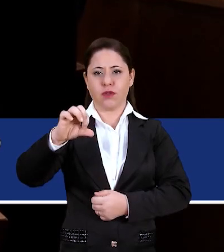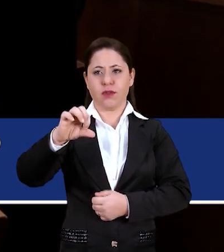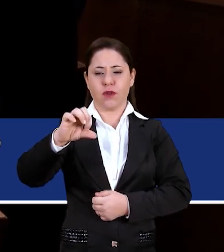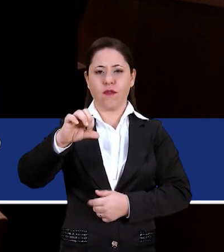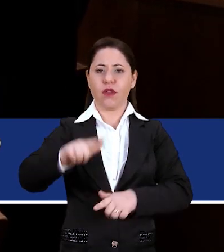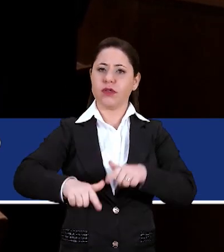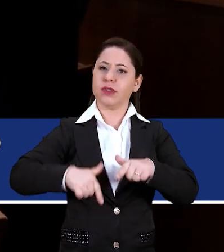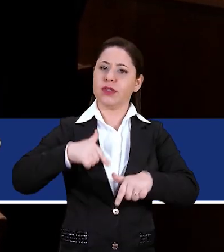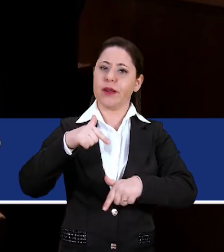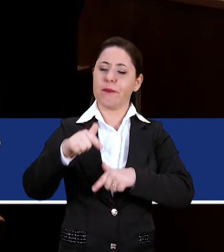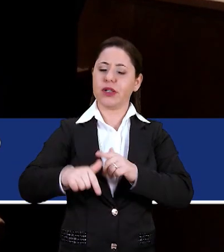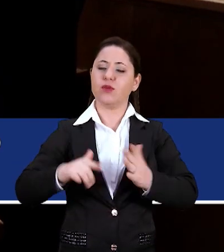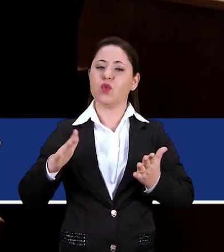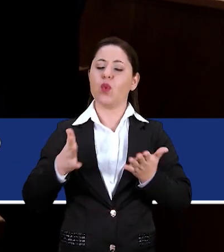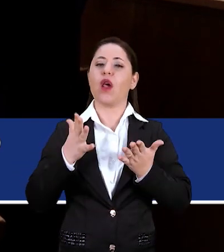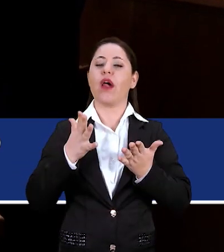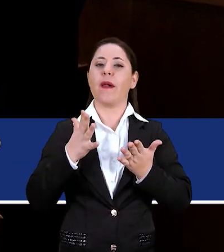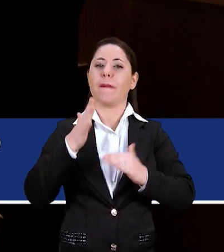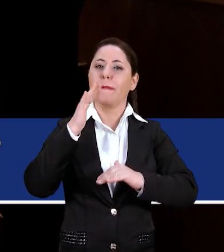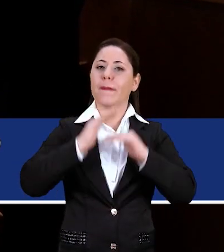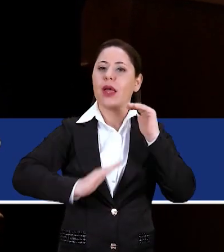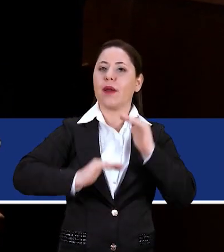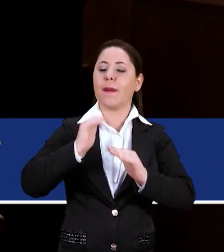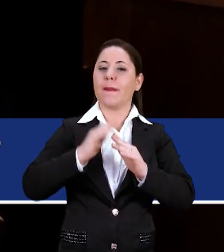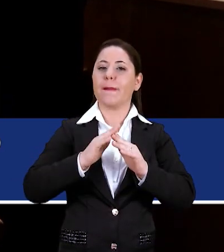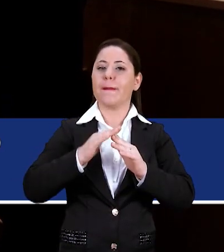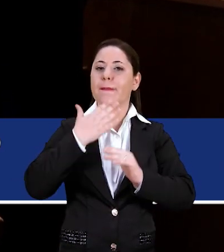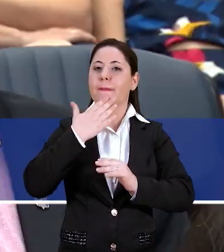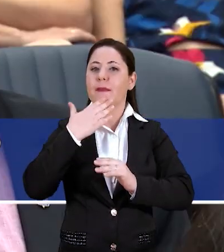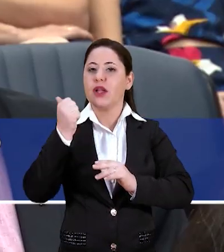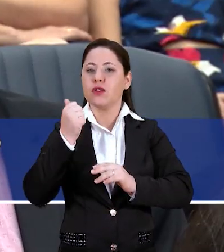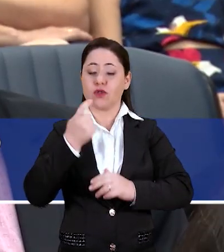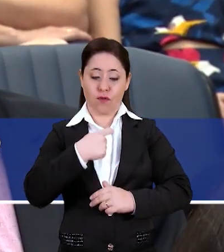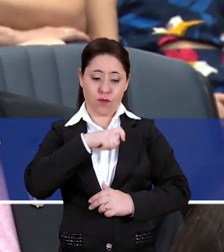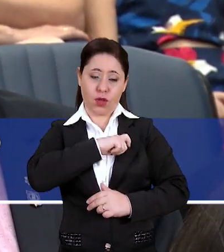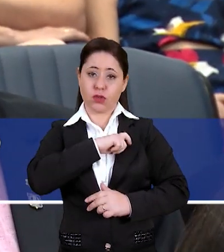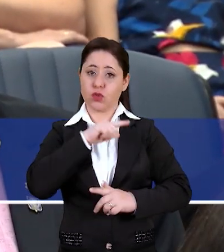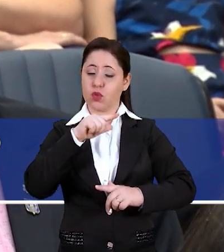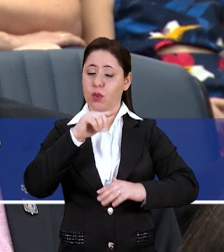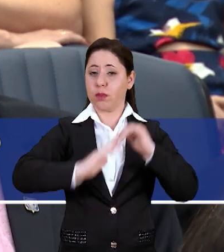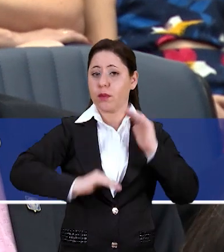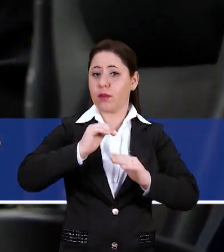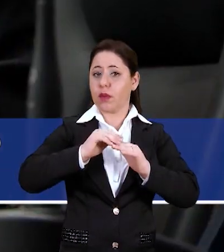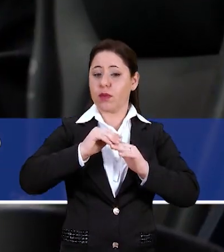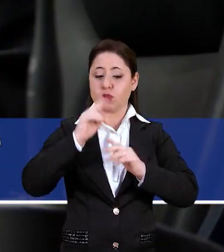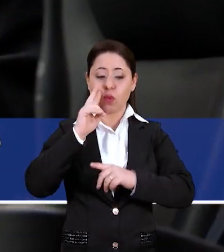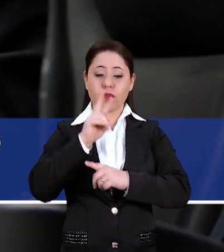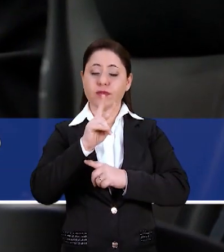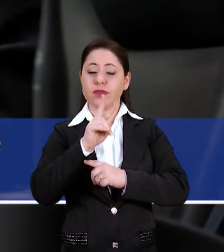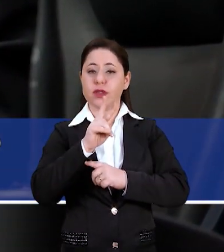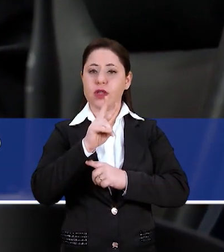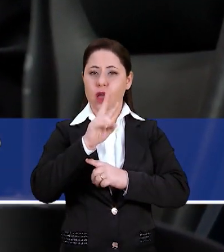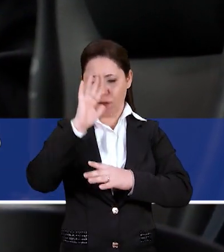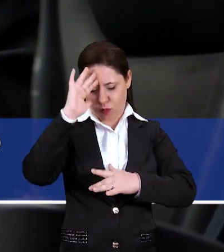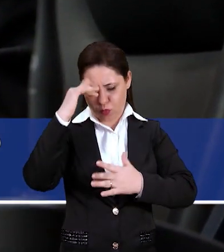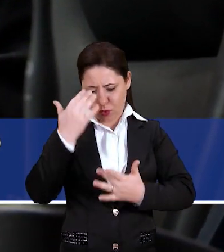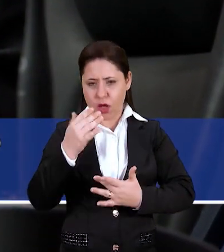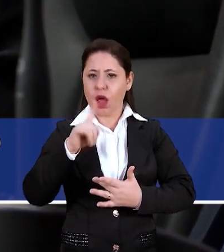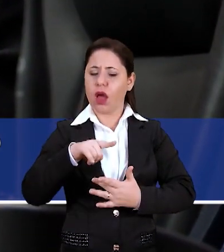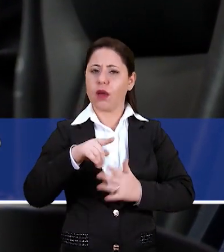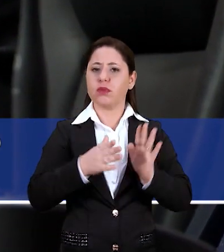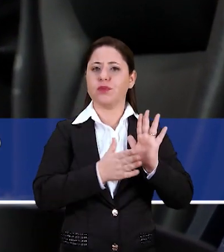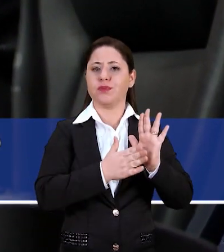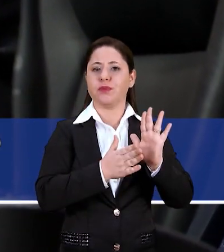vem atuando na promoção, aprimoramento e fiscalização do exercício da profissão. A honraria é uma